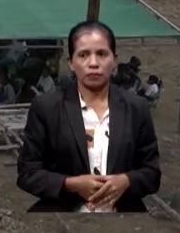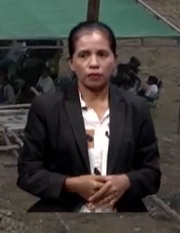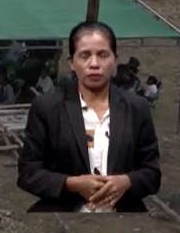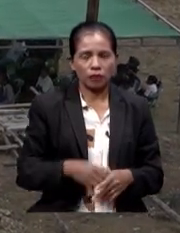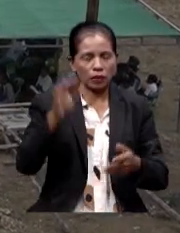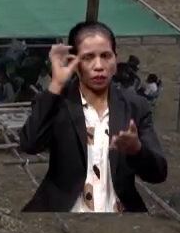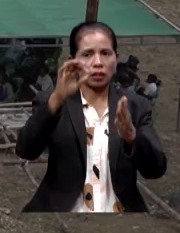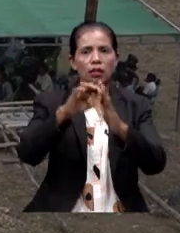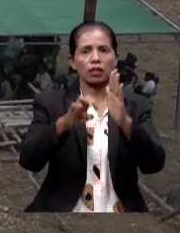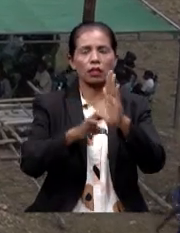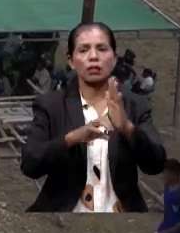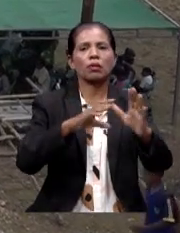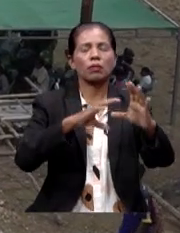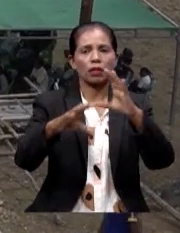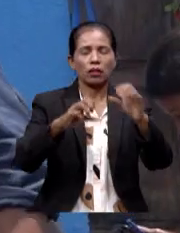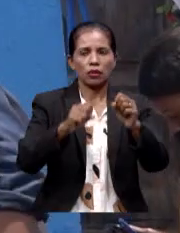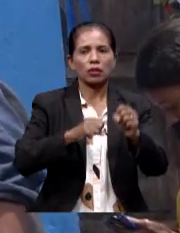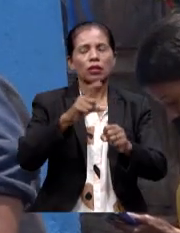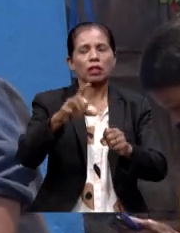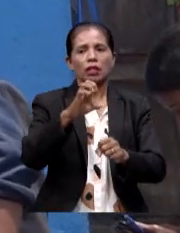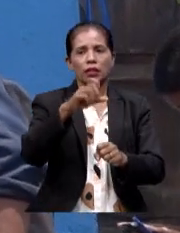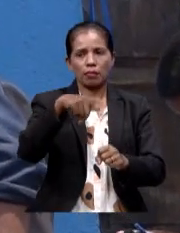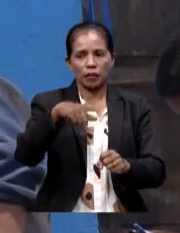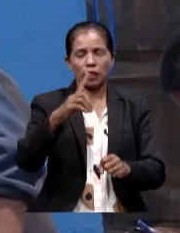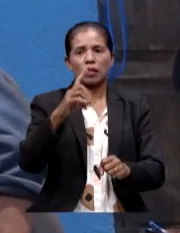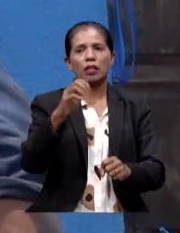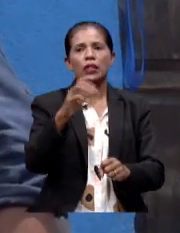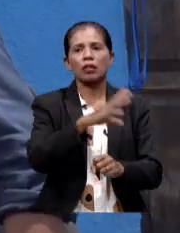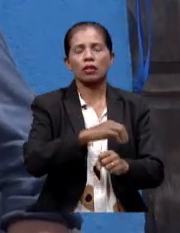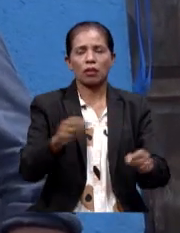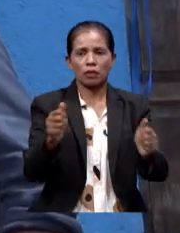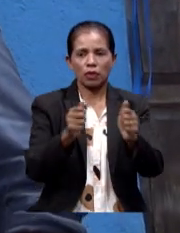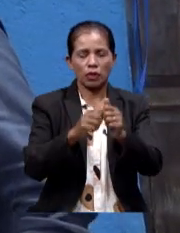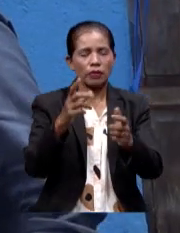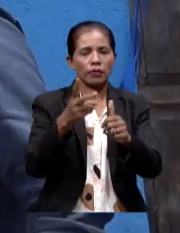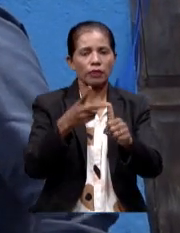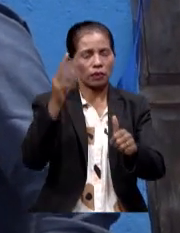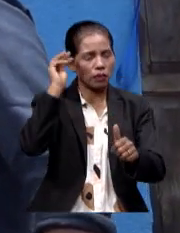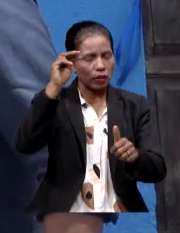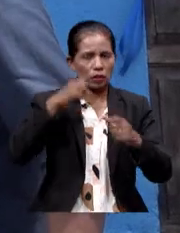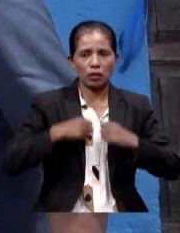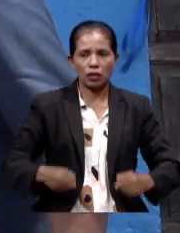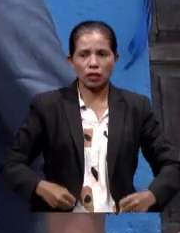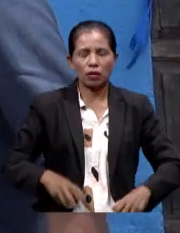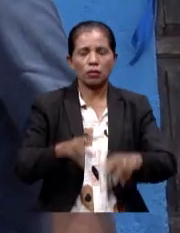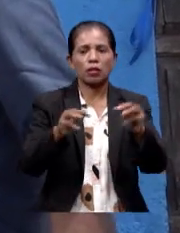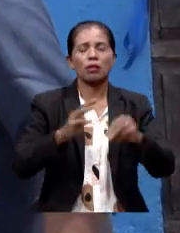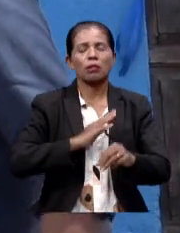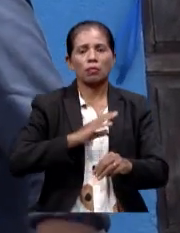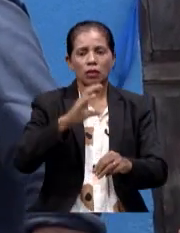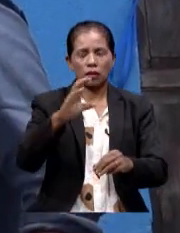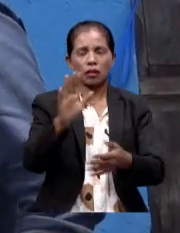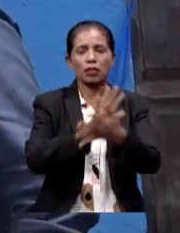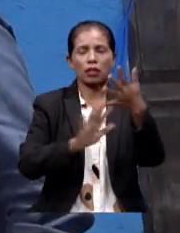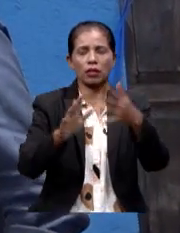Secretário de Estado de Comunicação Social Expedito Dias Ximenes acompanha o vice-ministro de Saúde na autoridade local município Bocau e